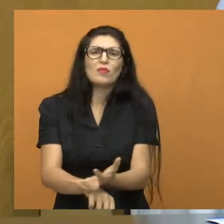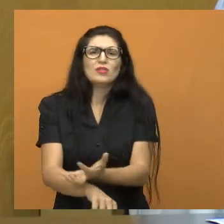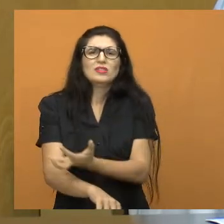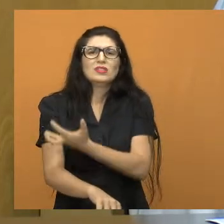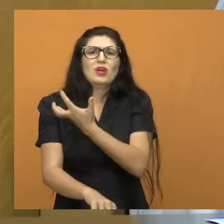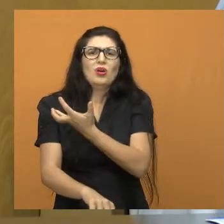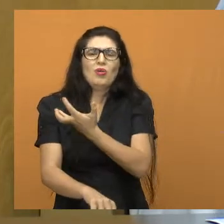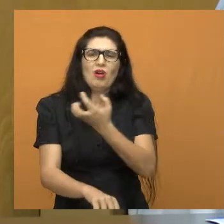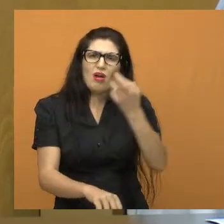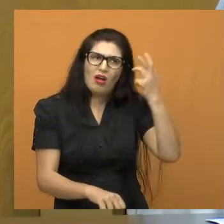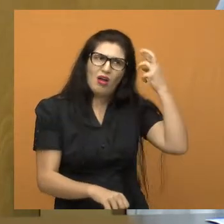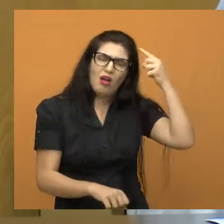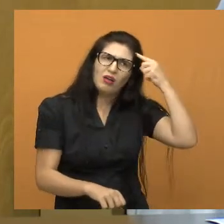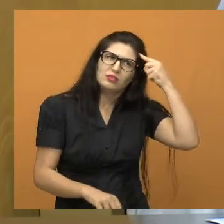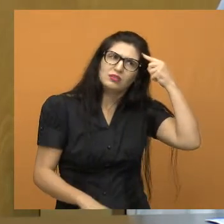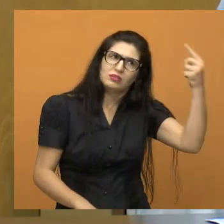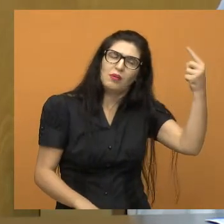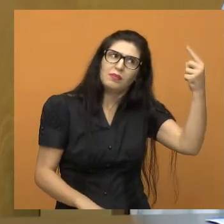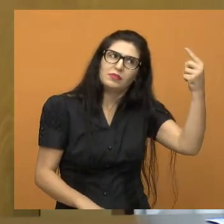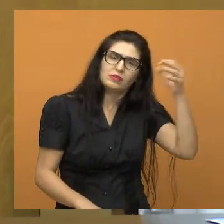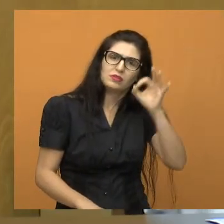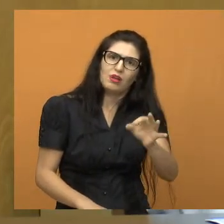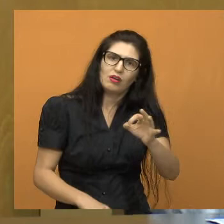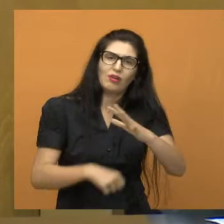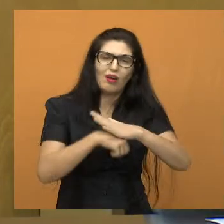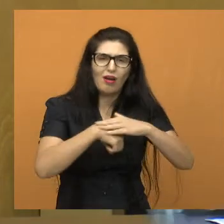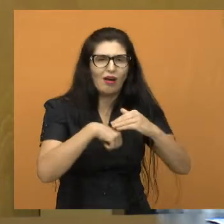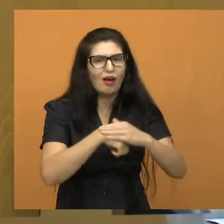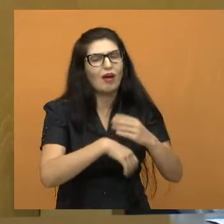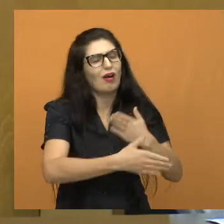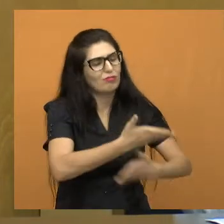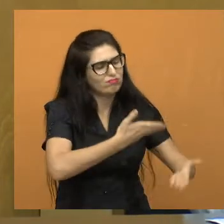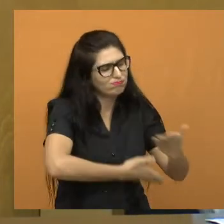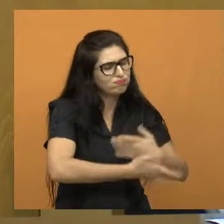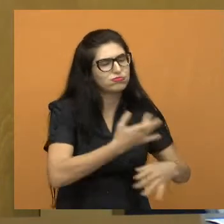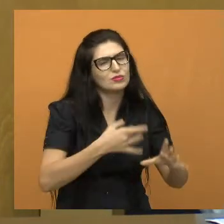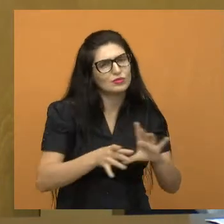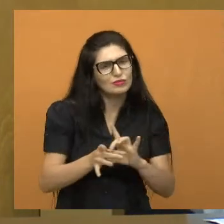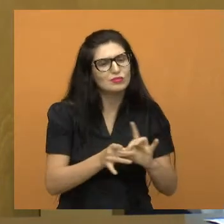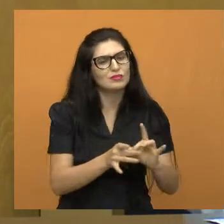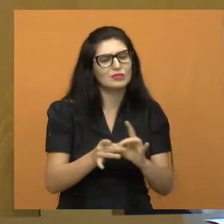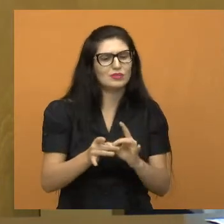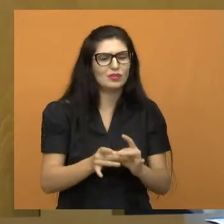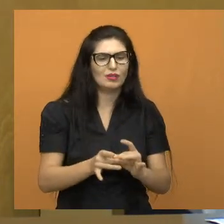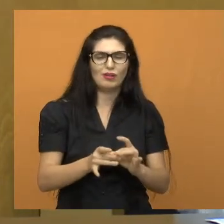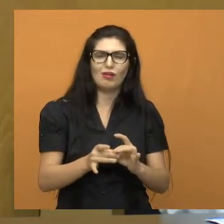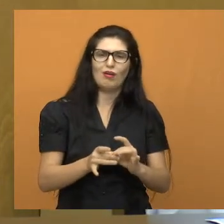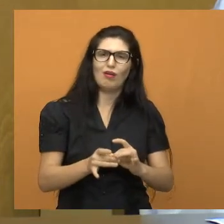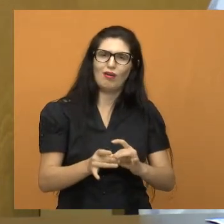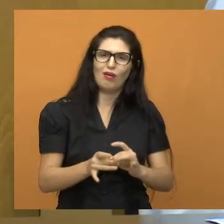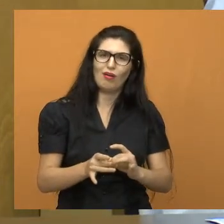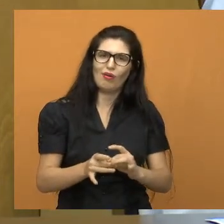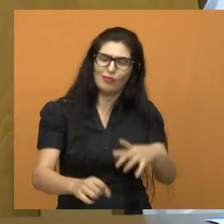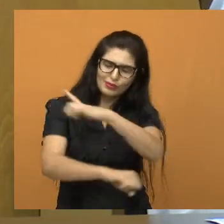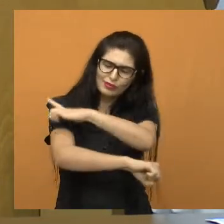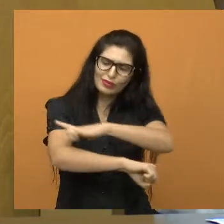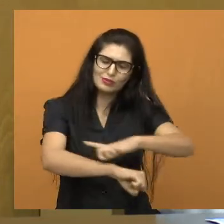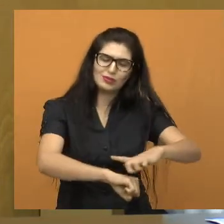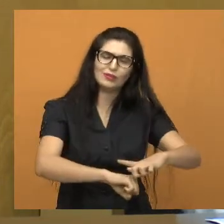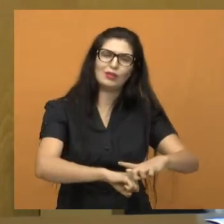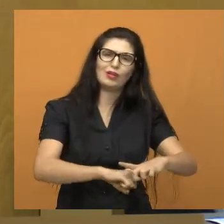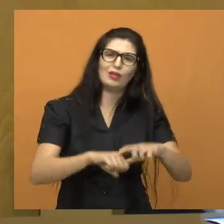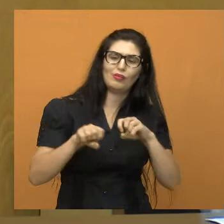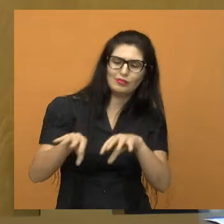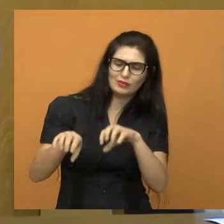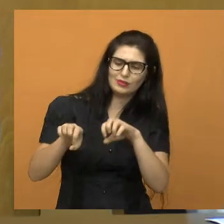nós tornamos fraternos. É o que a campanha pede, fraternidade. E como o padre Cláudio falou,